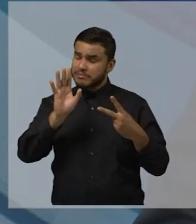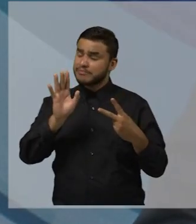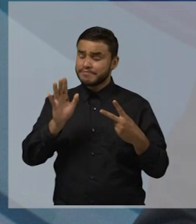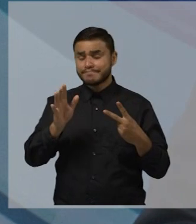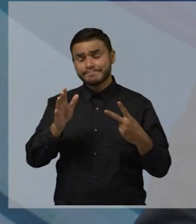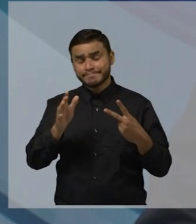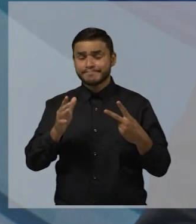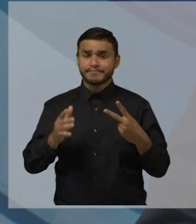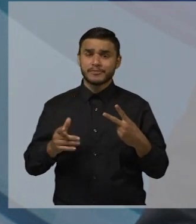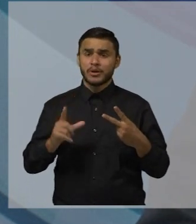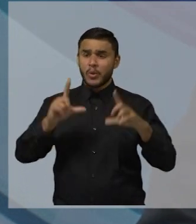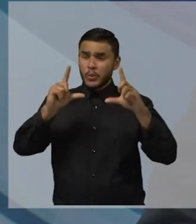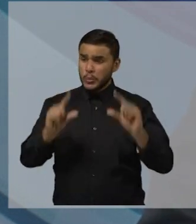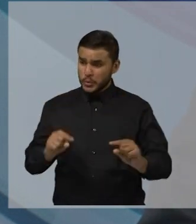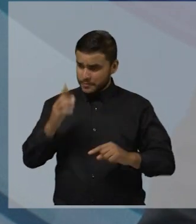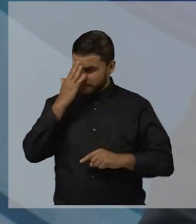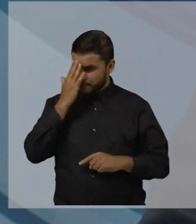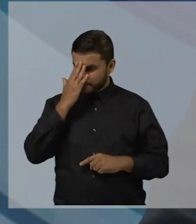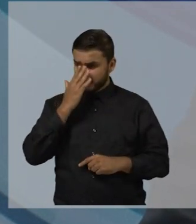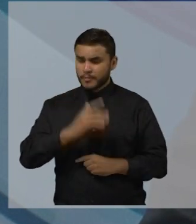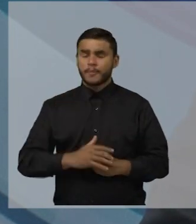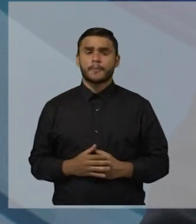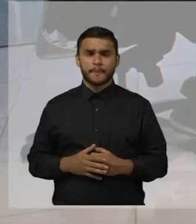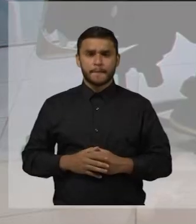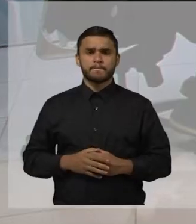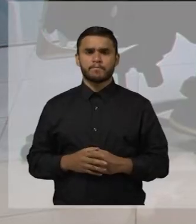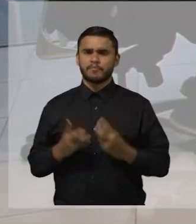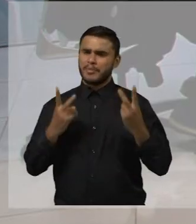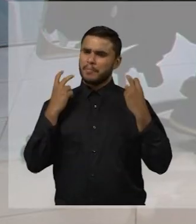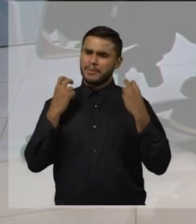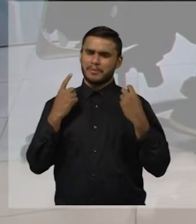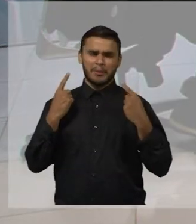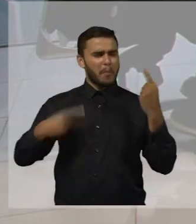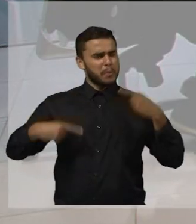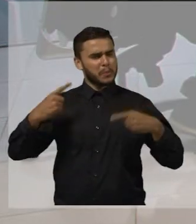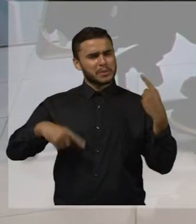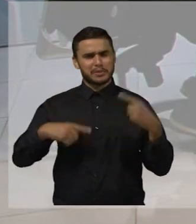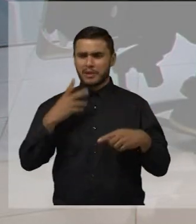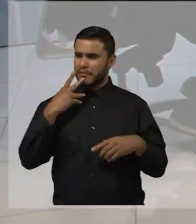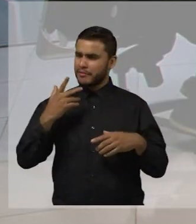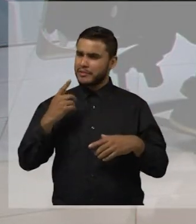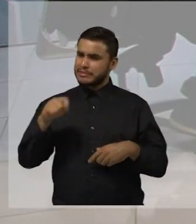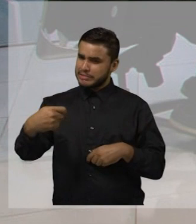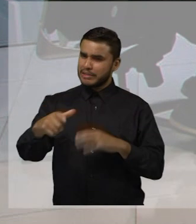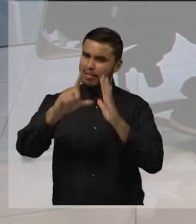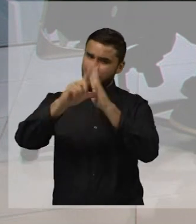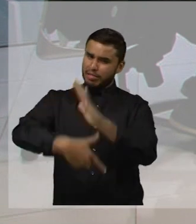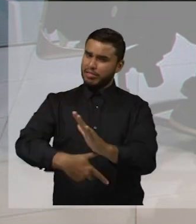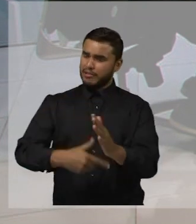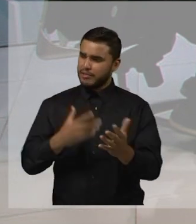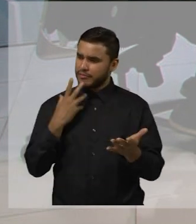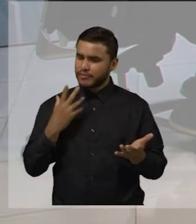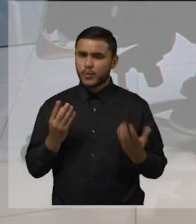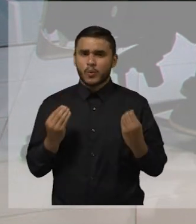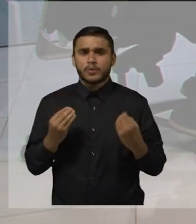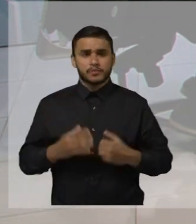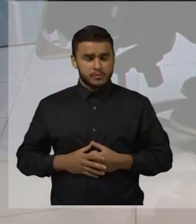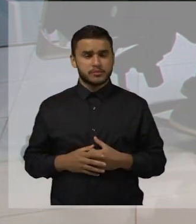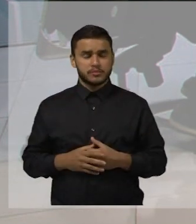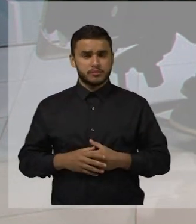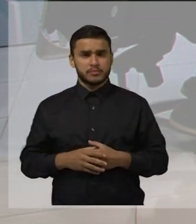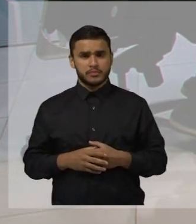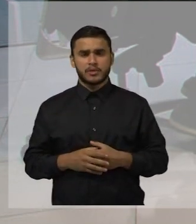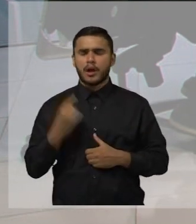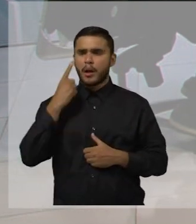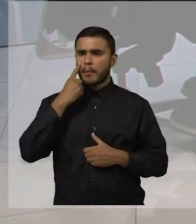Essa diminuição desse tipo de política atrasado que você, com muita propriedade, coloca, não